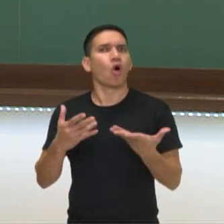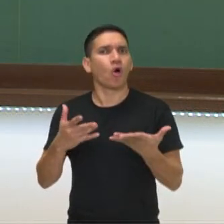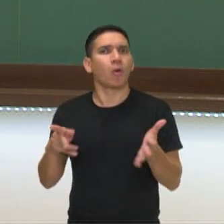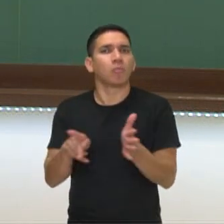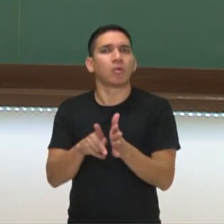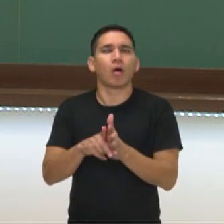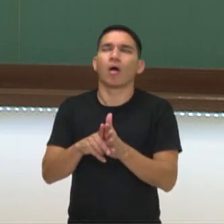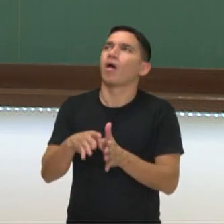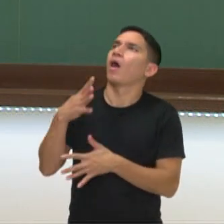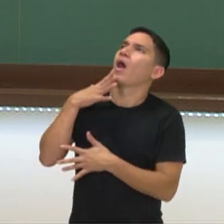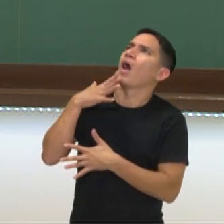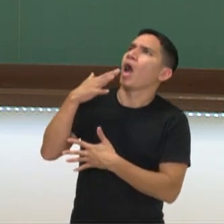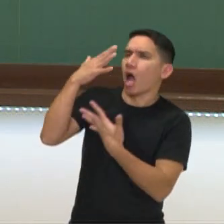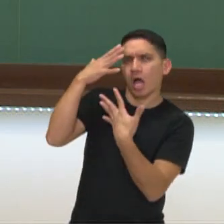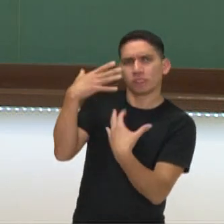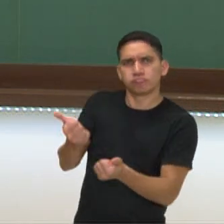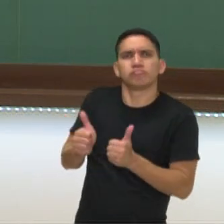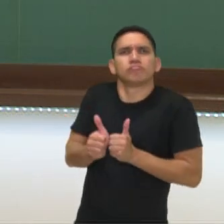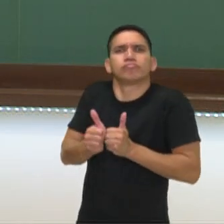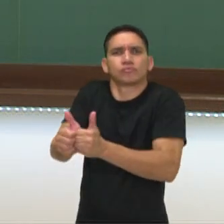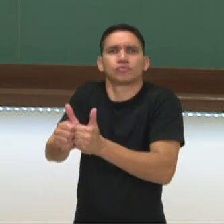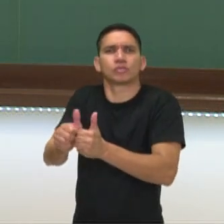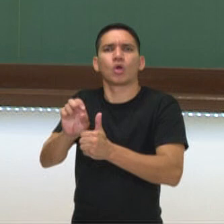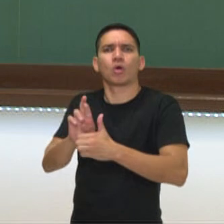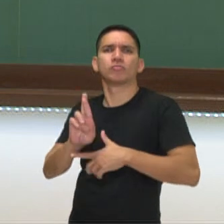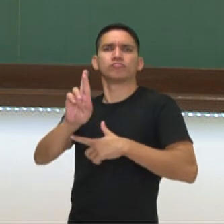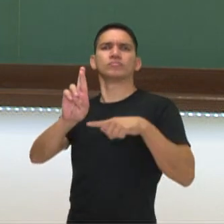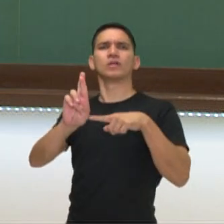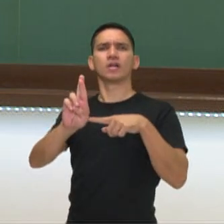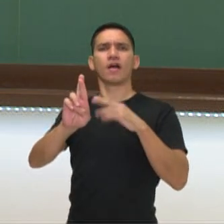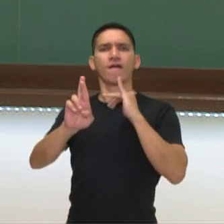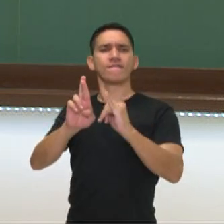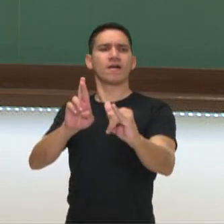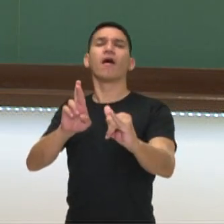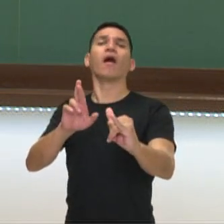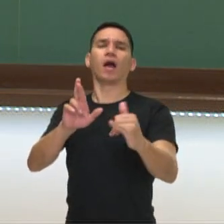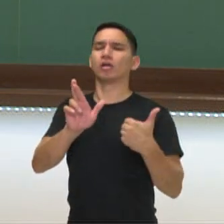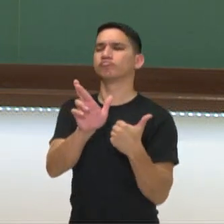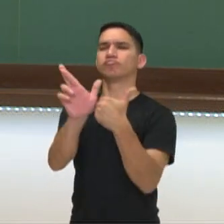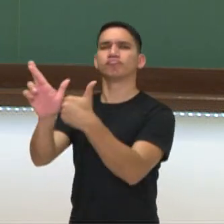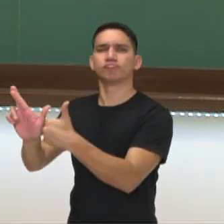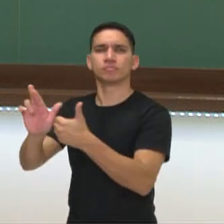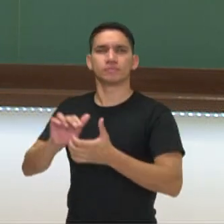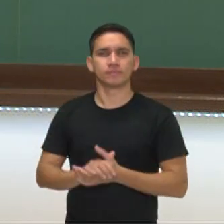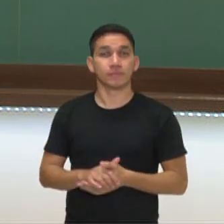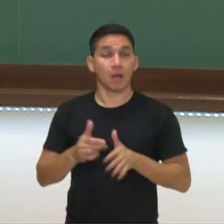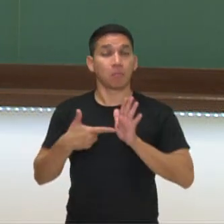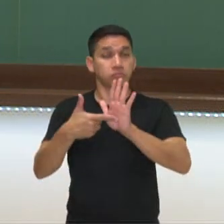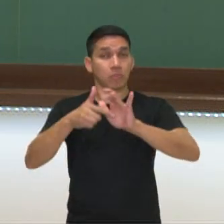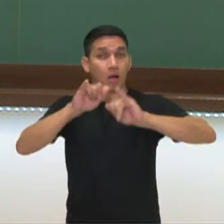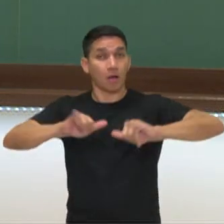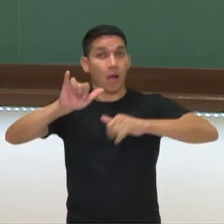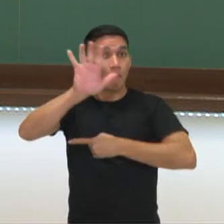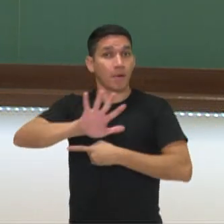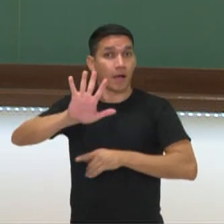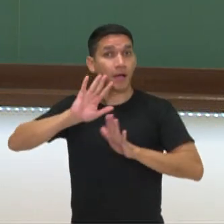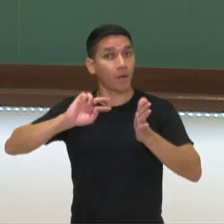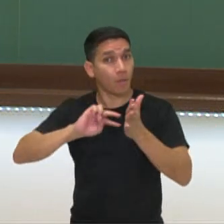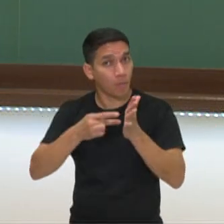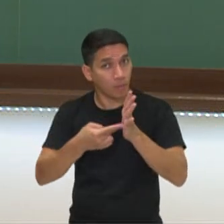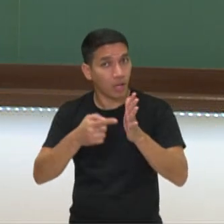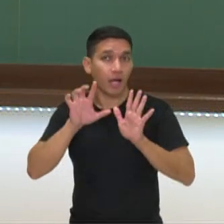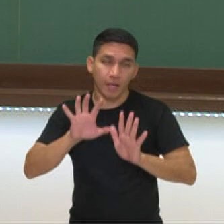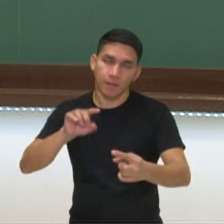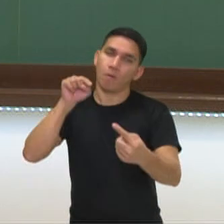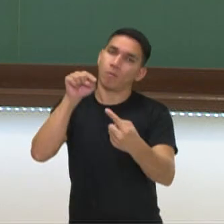para falar e seguem o que ele fala. Essa divulgação de imagens como essa servia exatamente para fazer